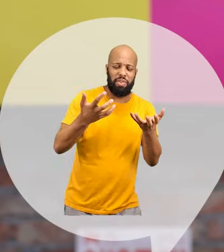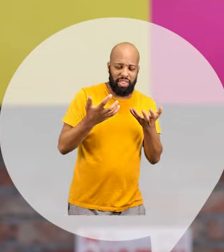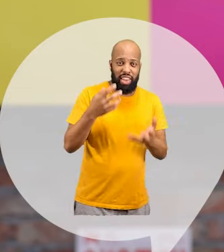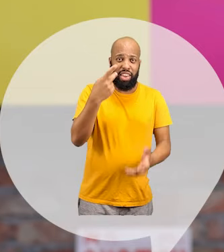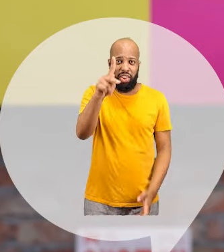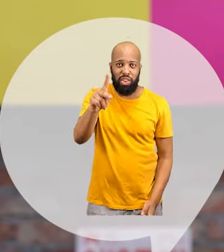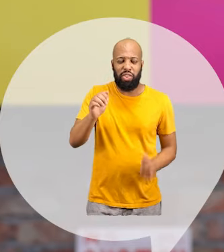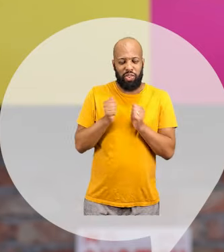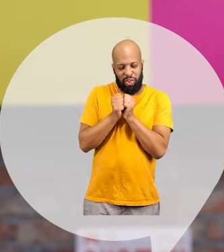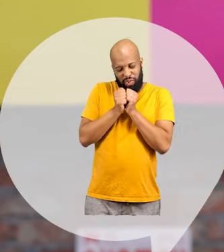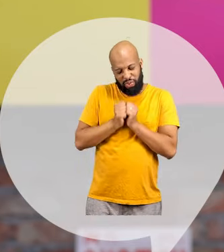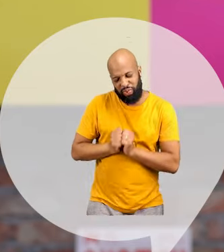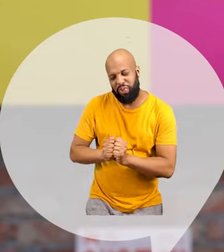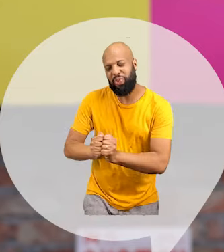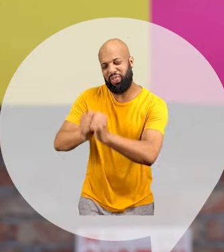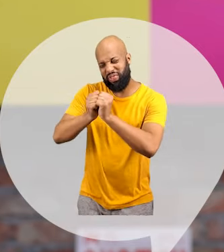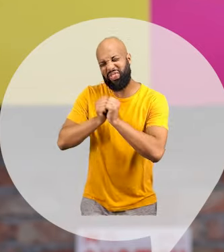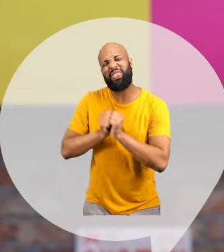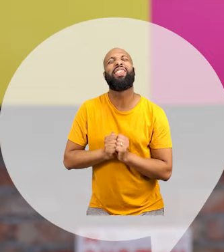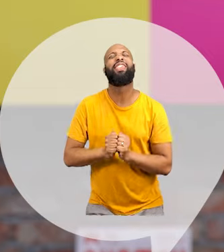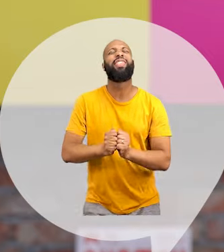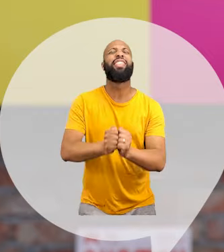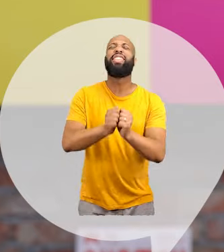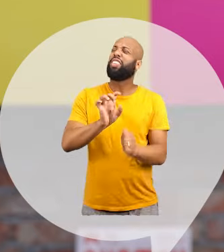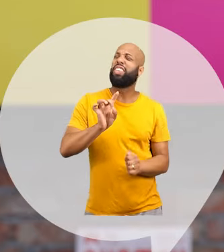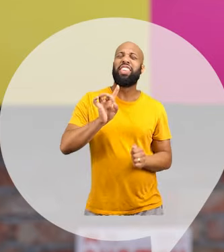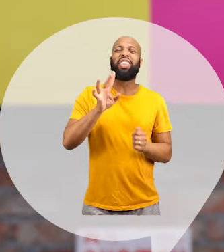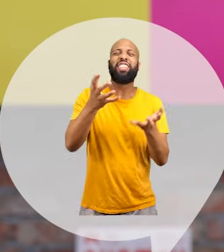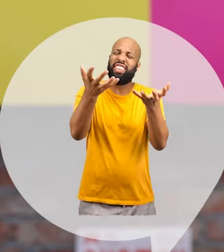eu só quero sua companhia